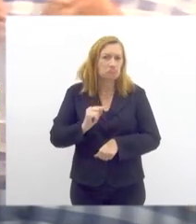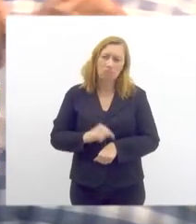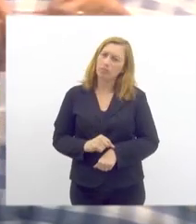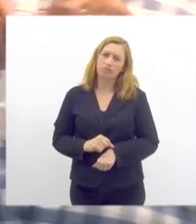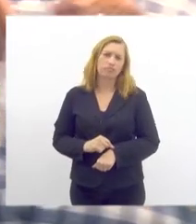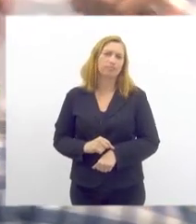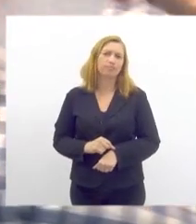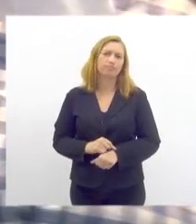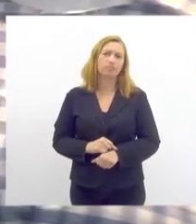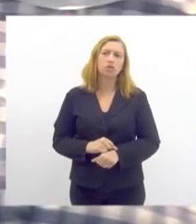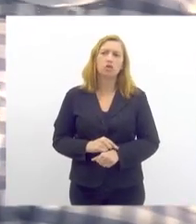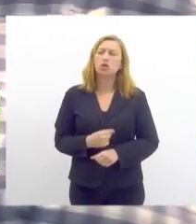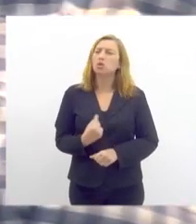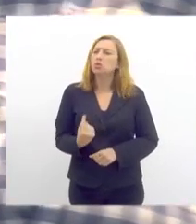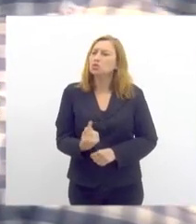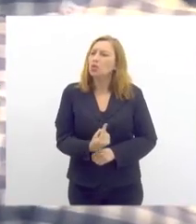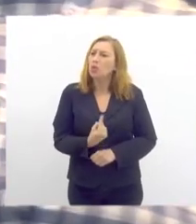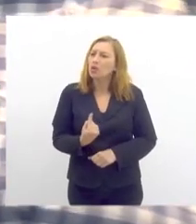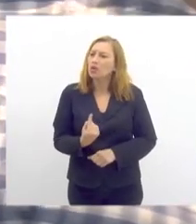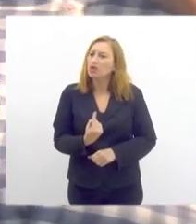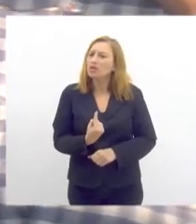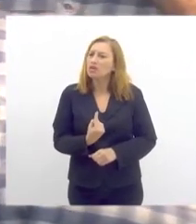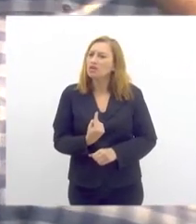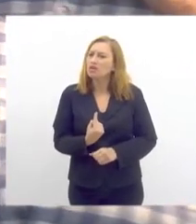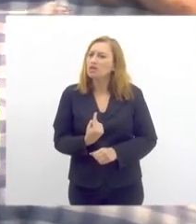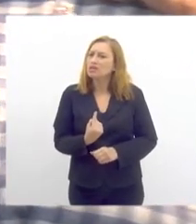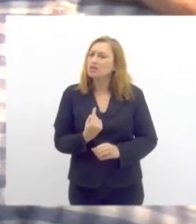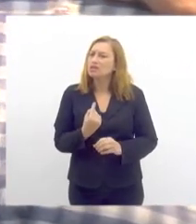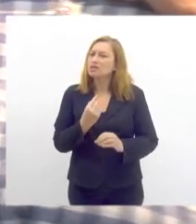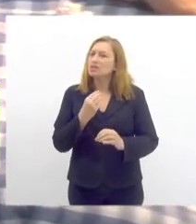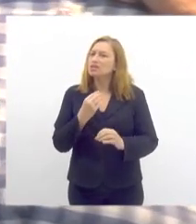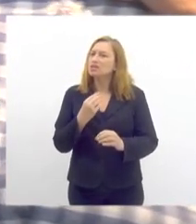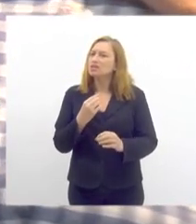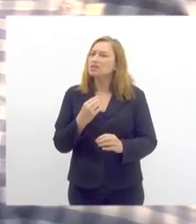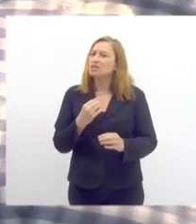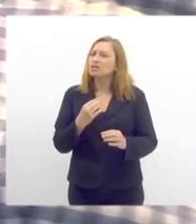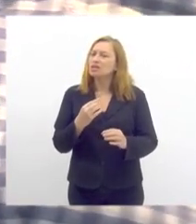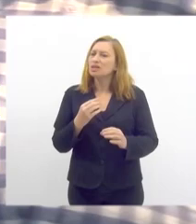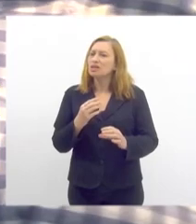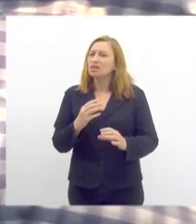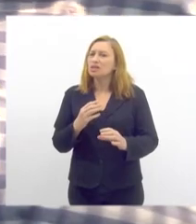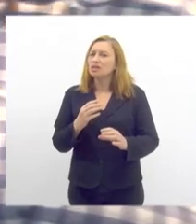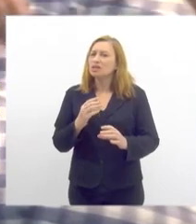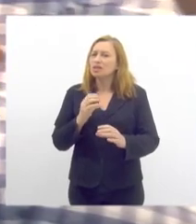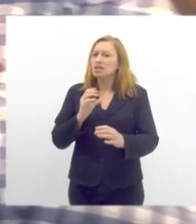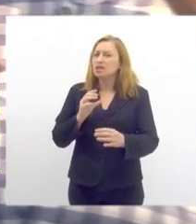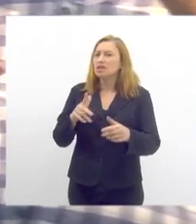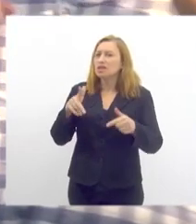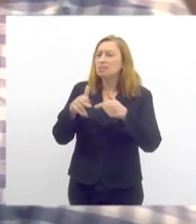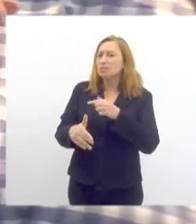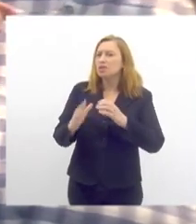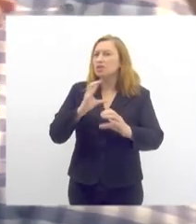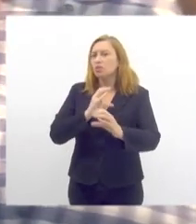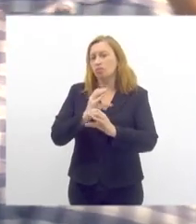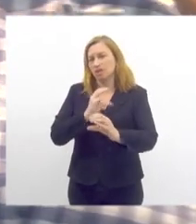Em nenhum momento, a gente fechou o canal de acesso, diálogo com o servidor, com o sindicato, com todos eles.